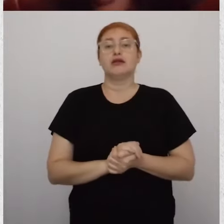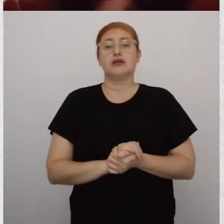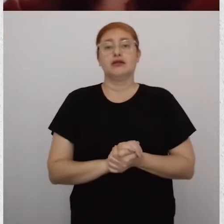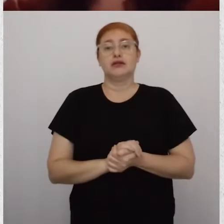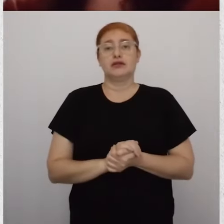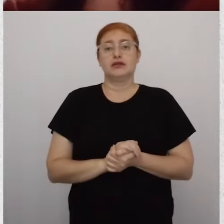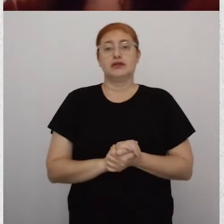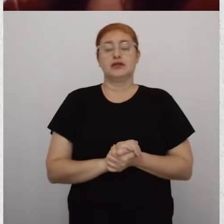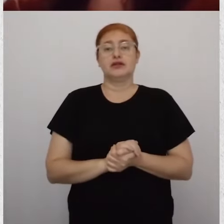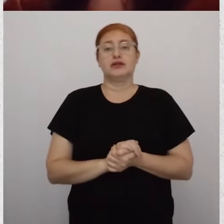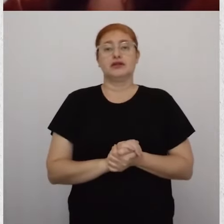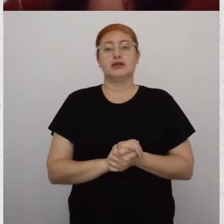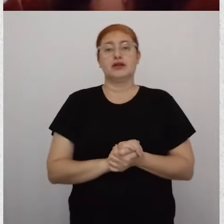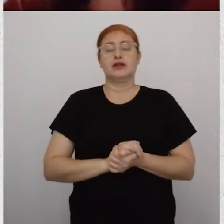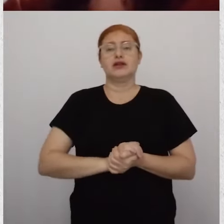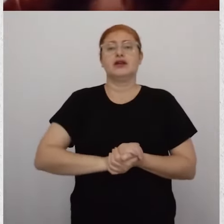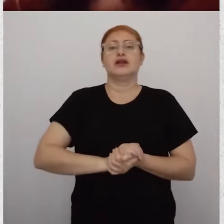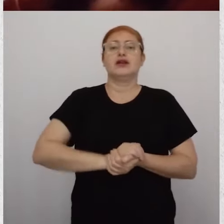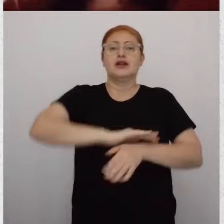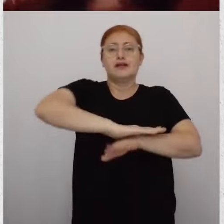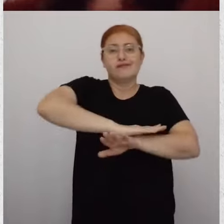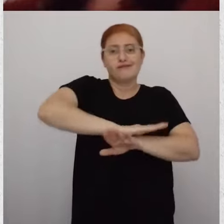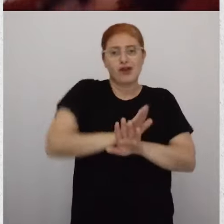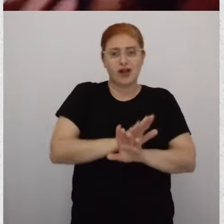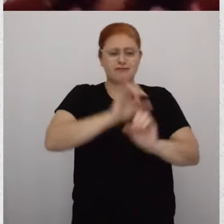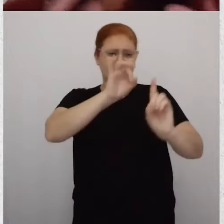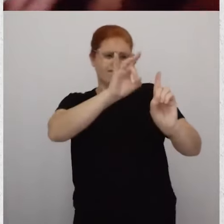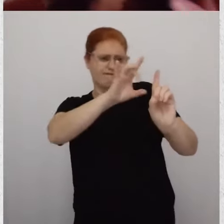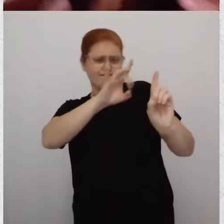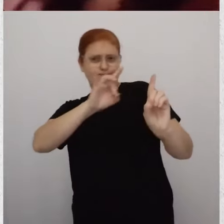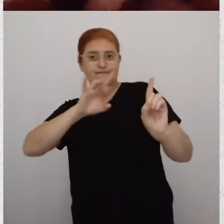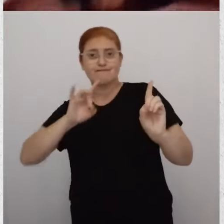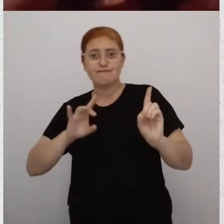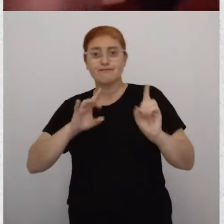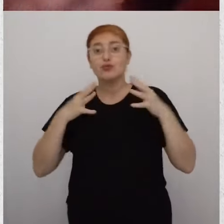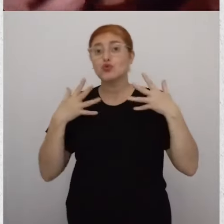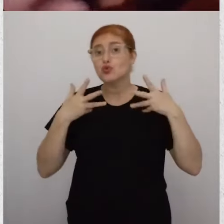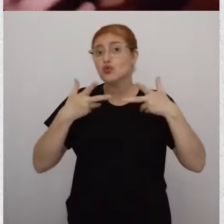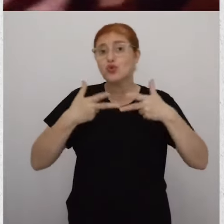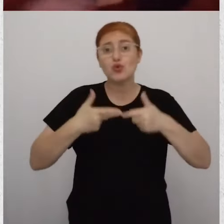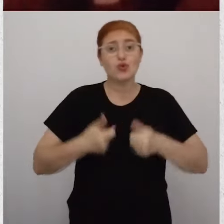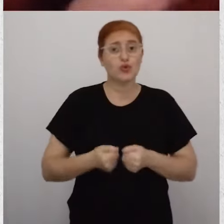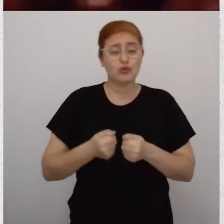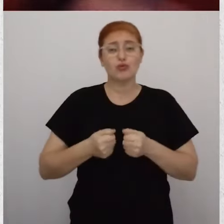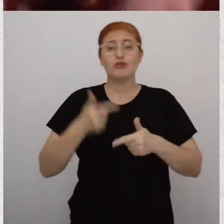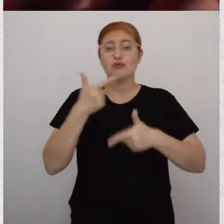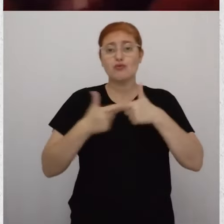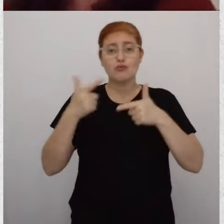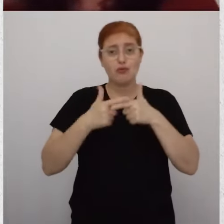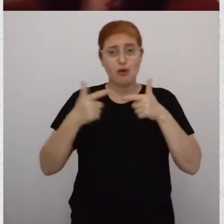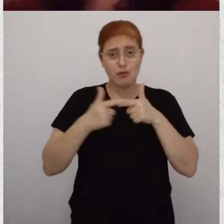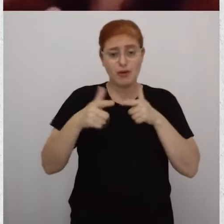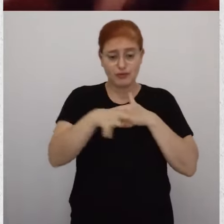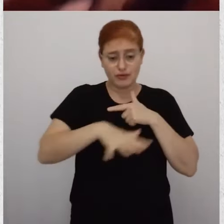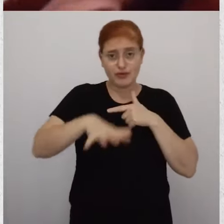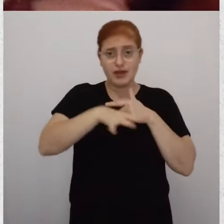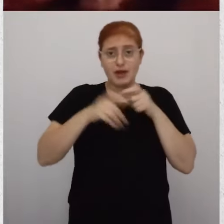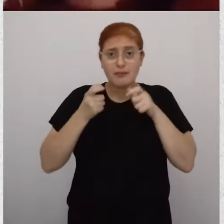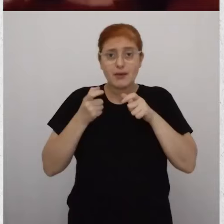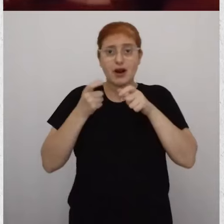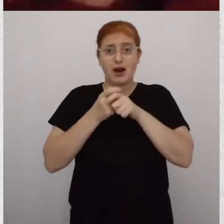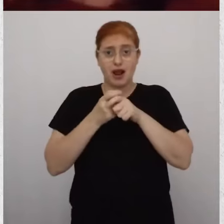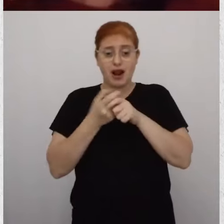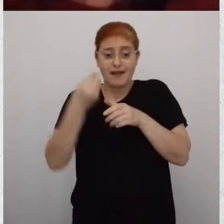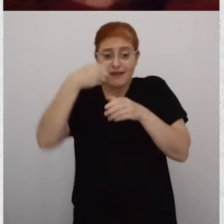enfim, da lesbofobia que existe dentro do próprio feminismo, de todos os problemas de setores minoritários do próprio campo